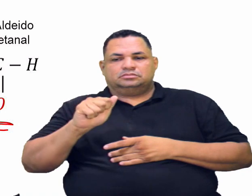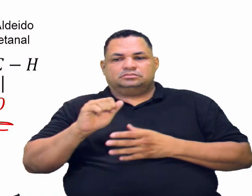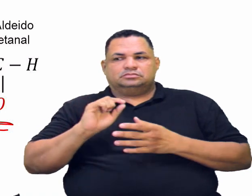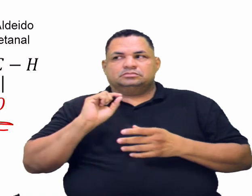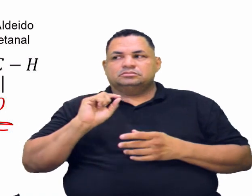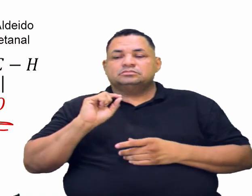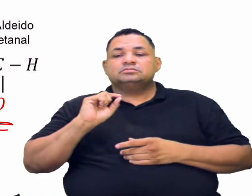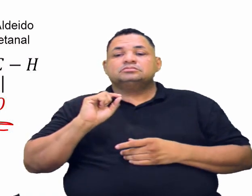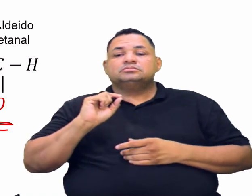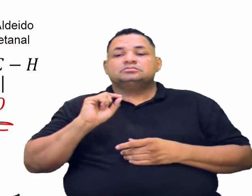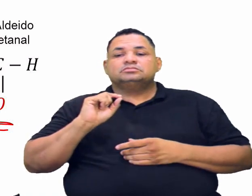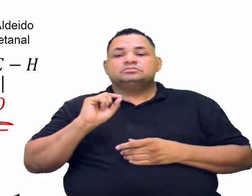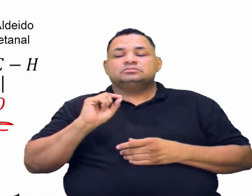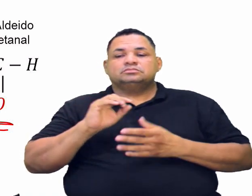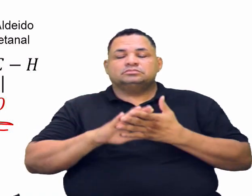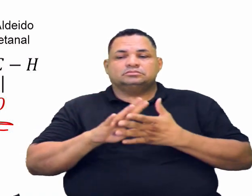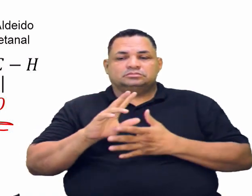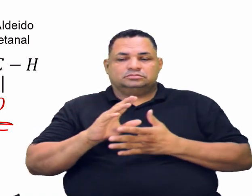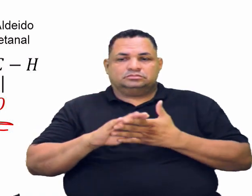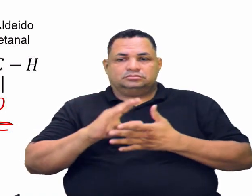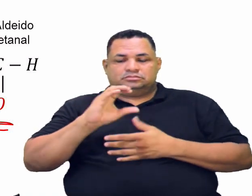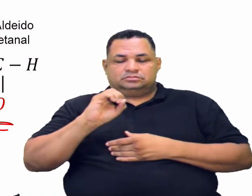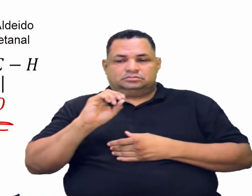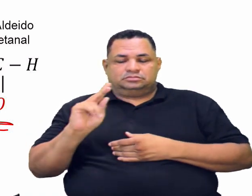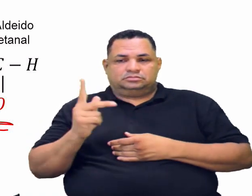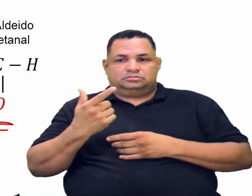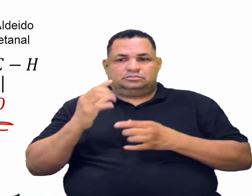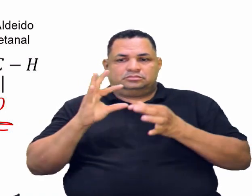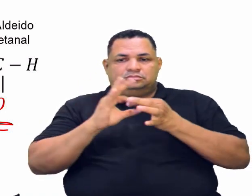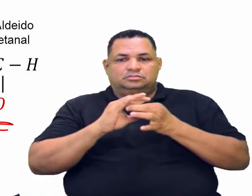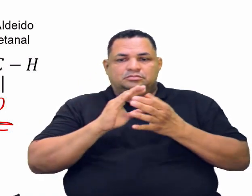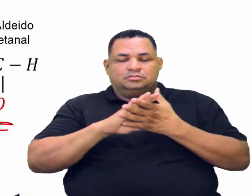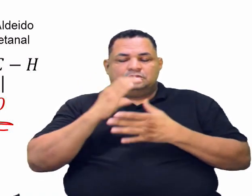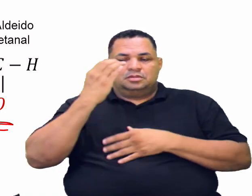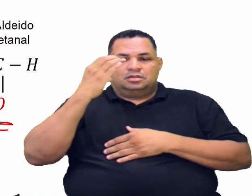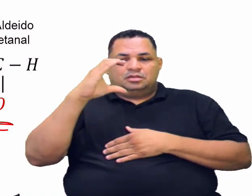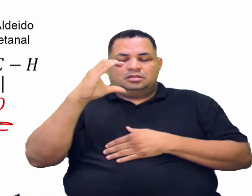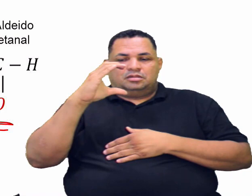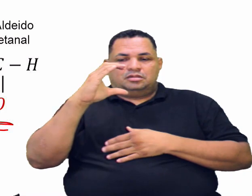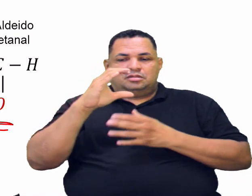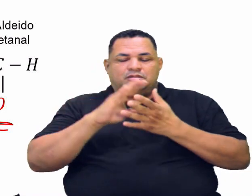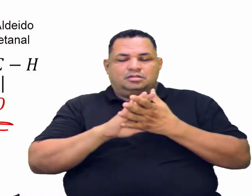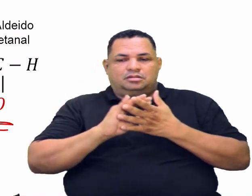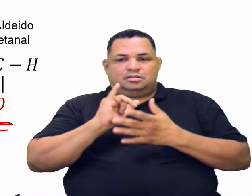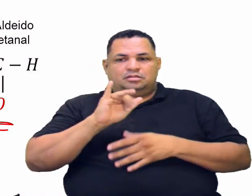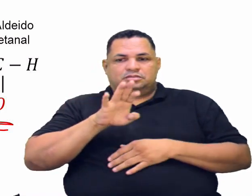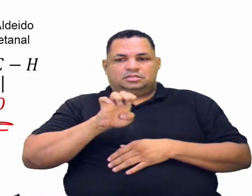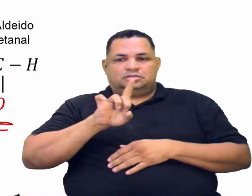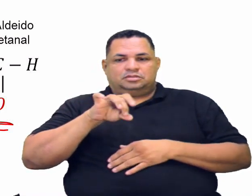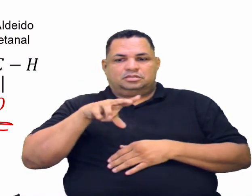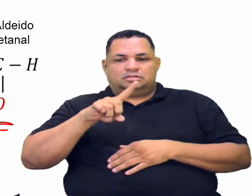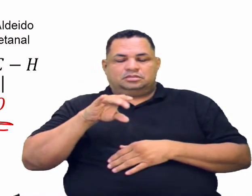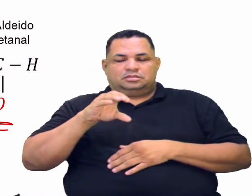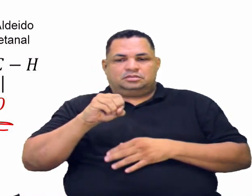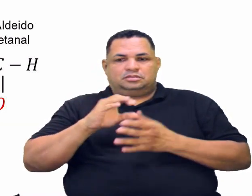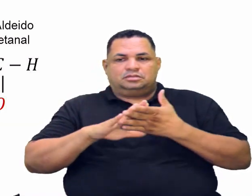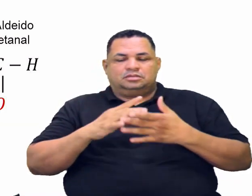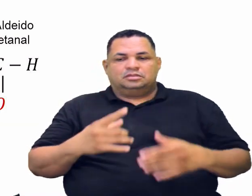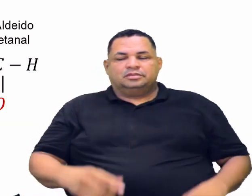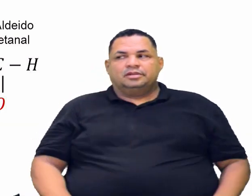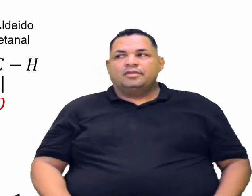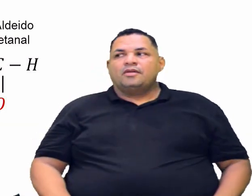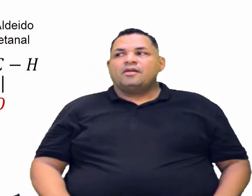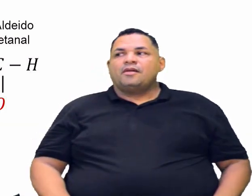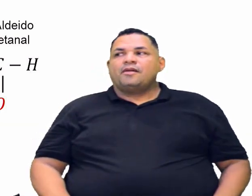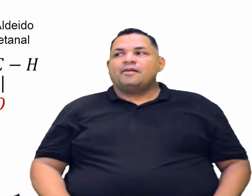certo. O que é o enol? É a hidroxila ligada aqui a um carbono insaturado. Tá observando? E aí o